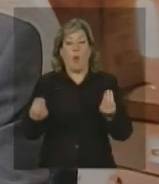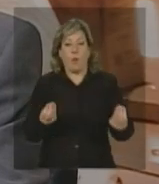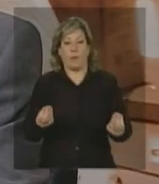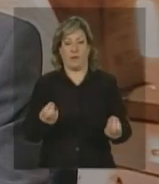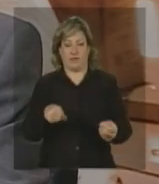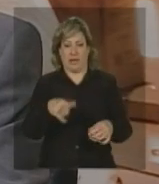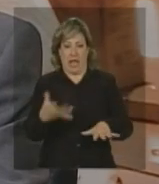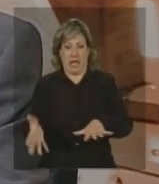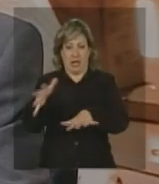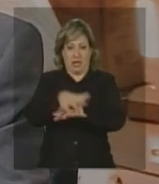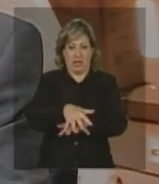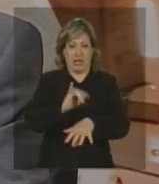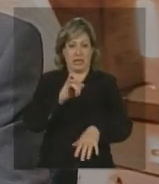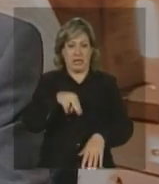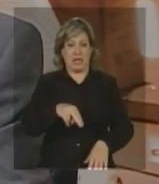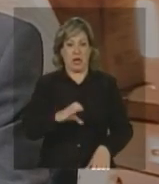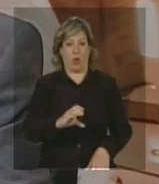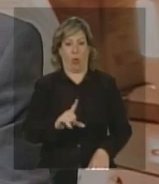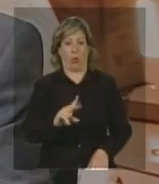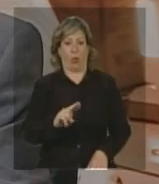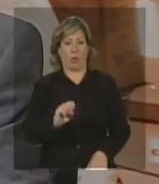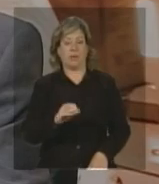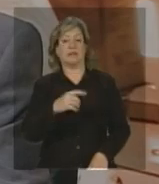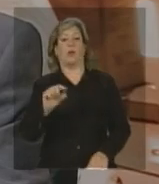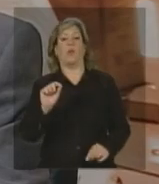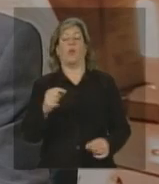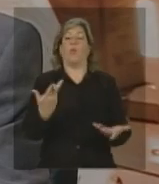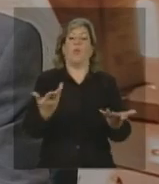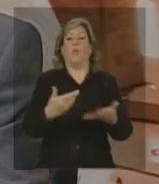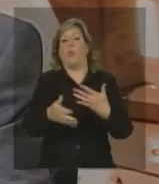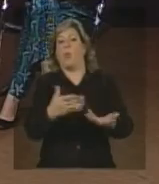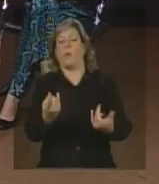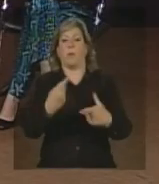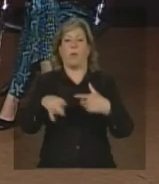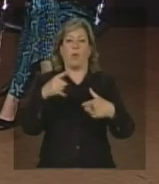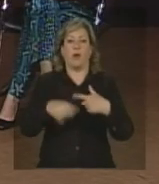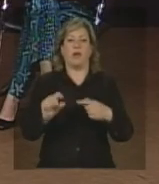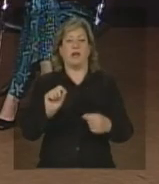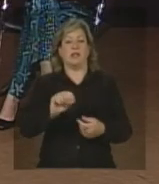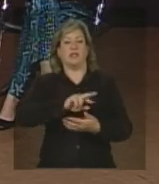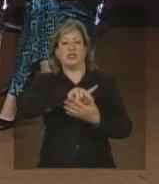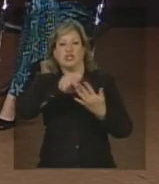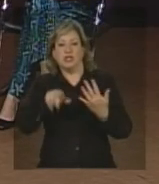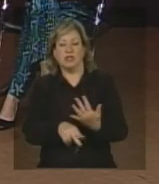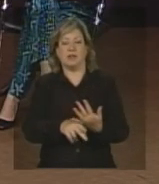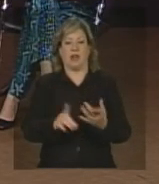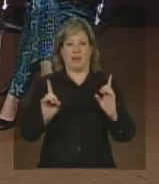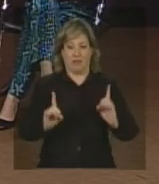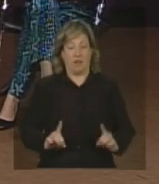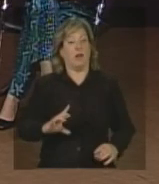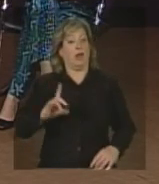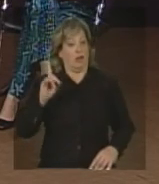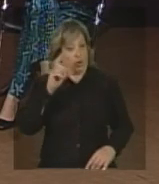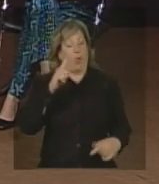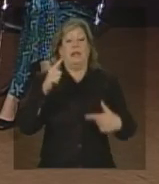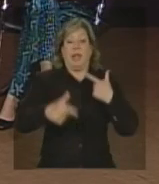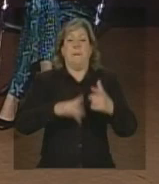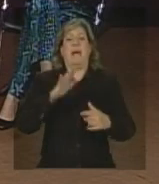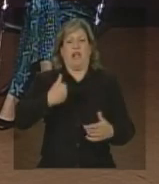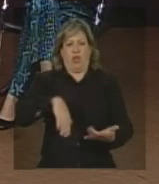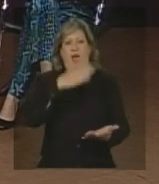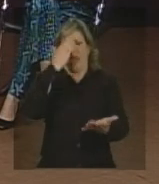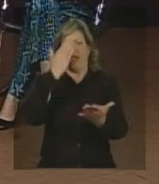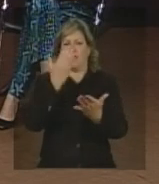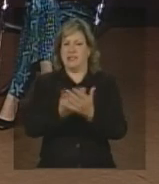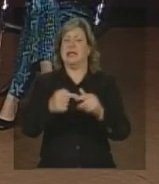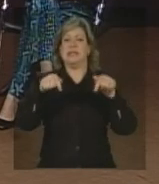inclusão, talvez em algum tipo de deficiência seja ainda um desafio, mas a gente aposta que esse é